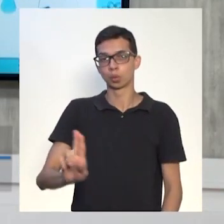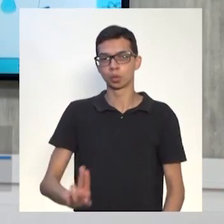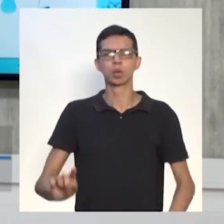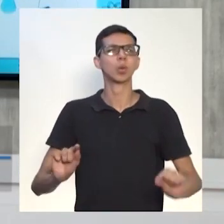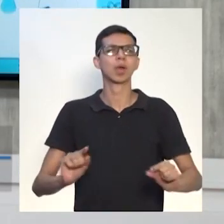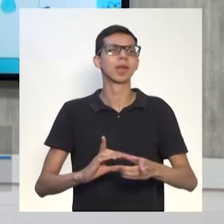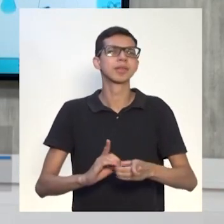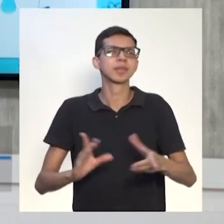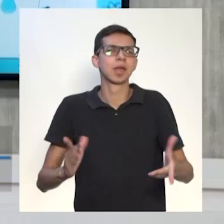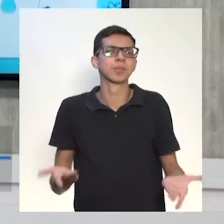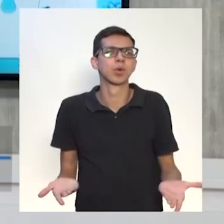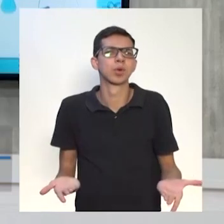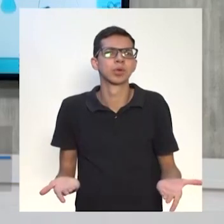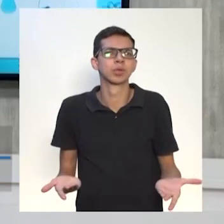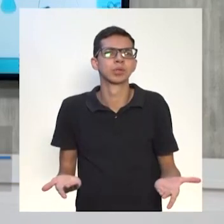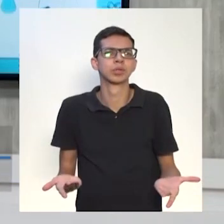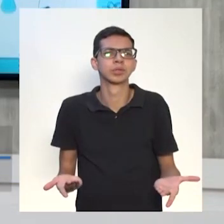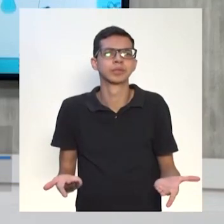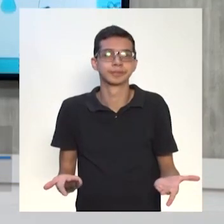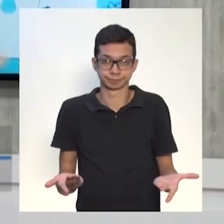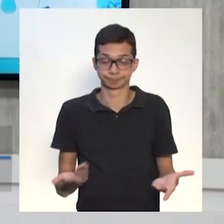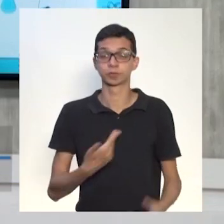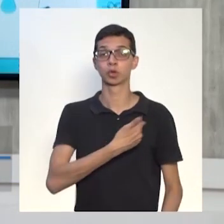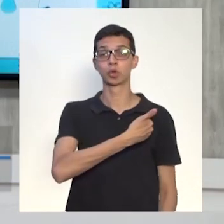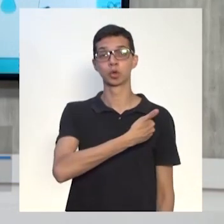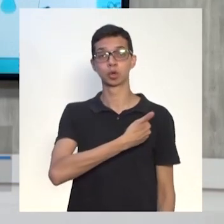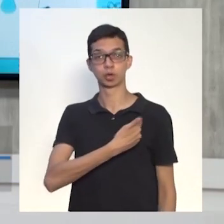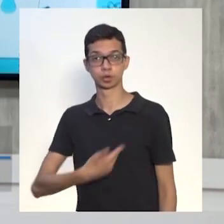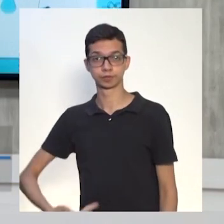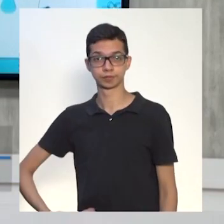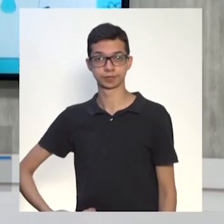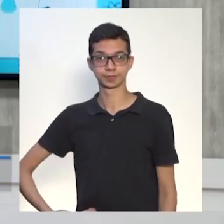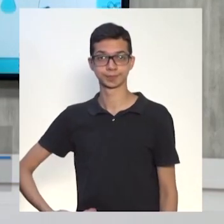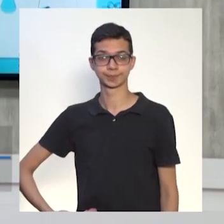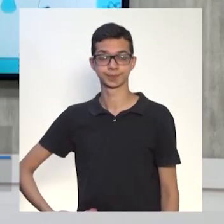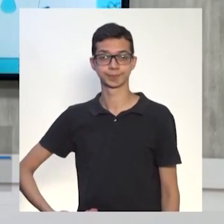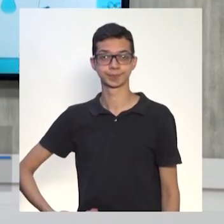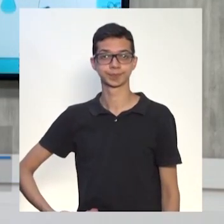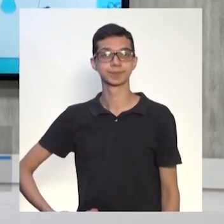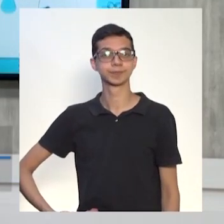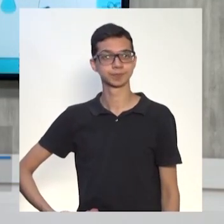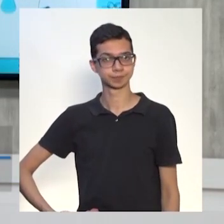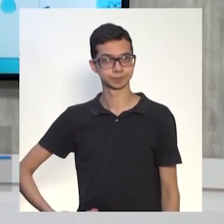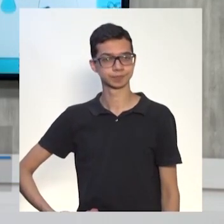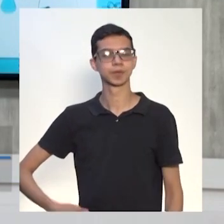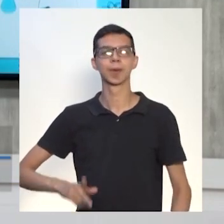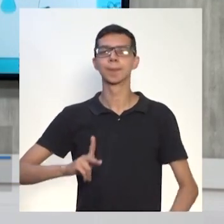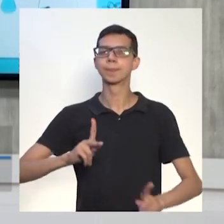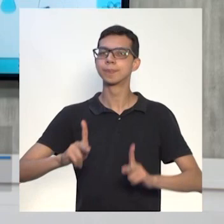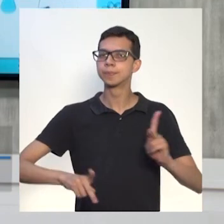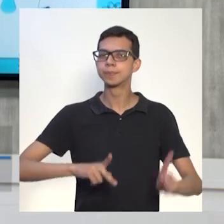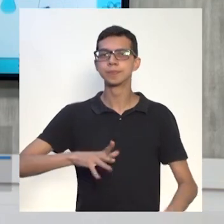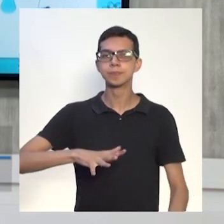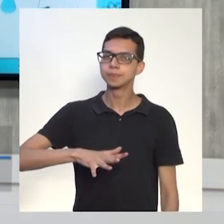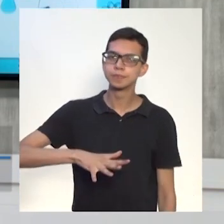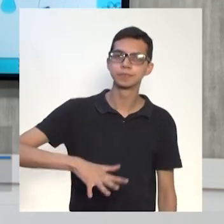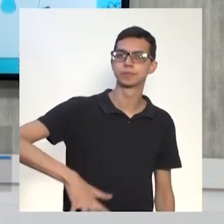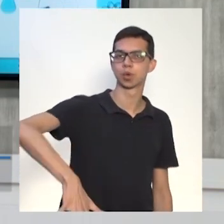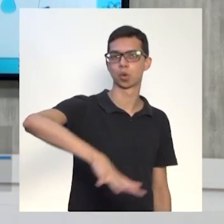o regime, o governo, né, que é exercido pelo povo.